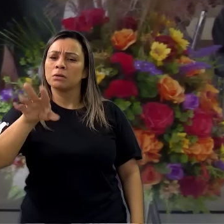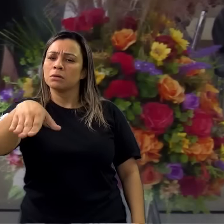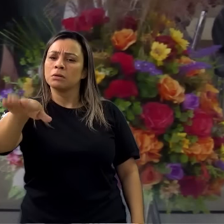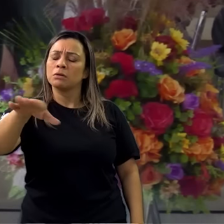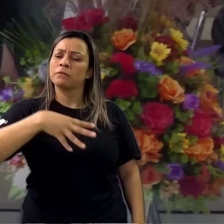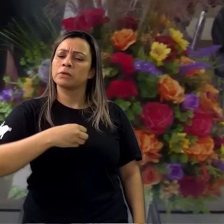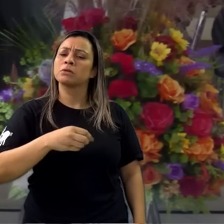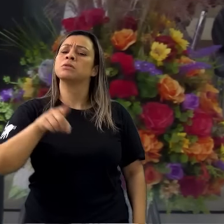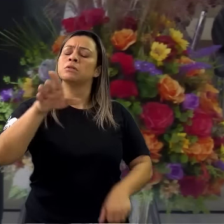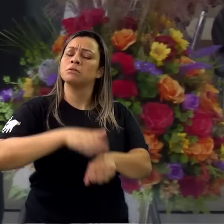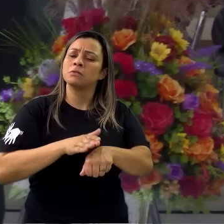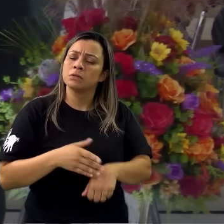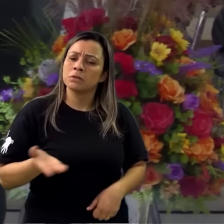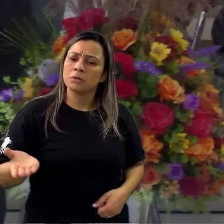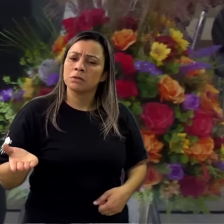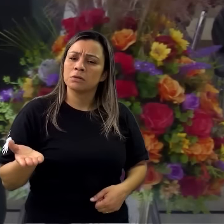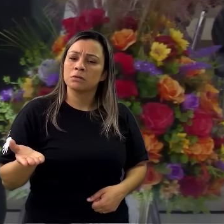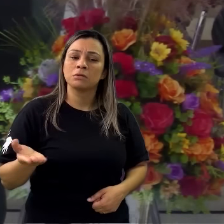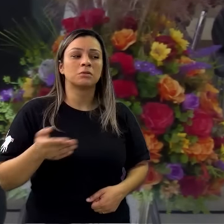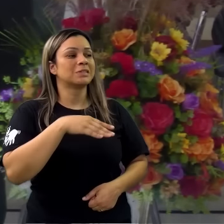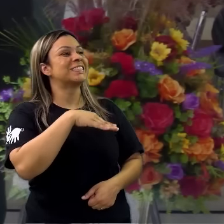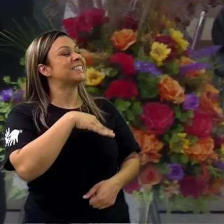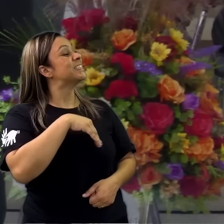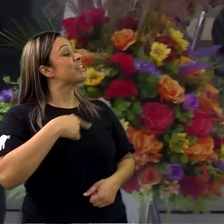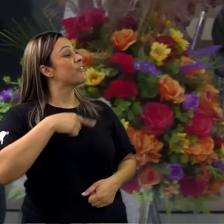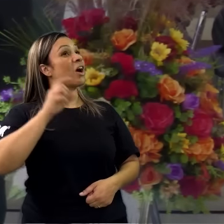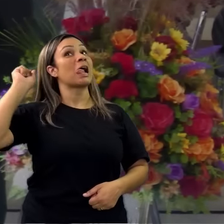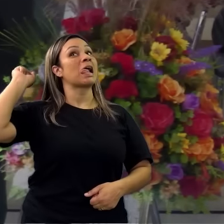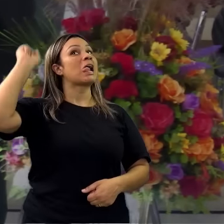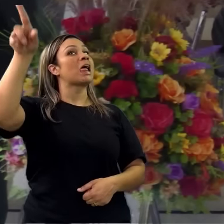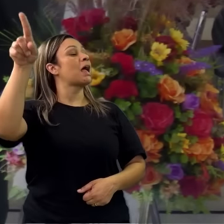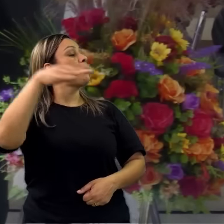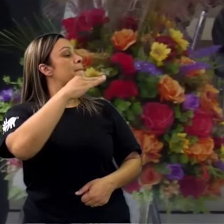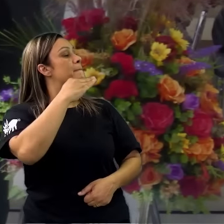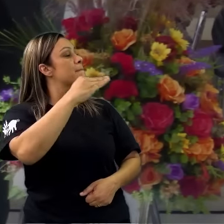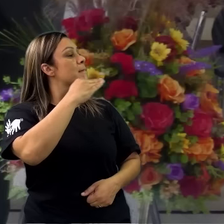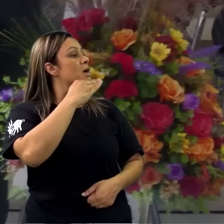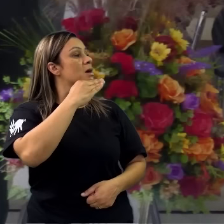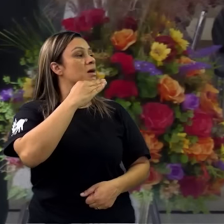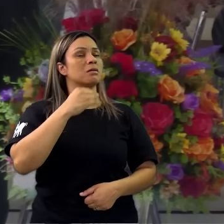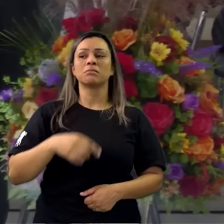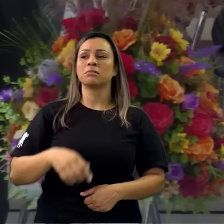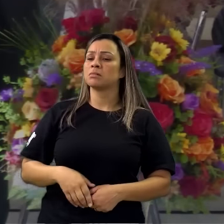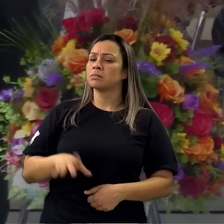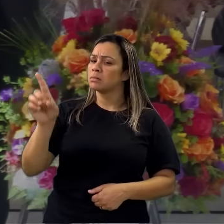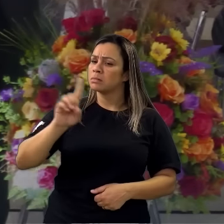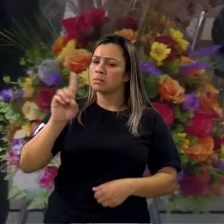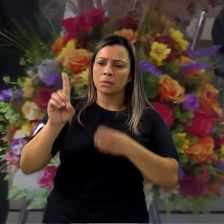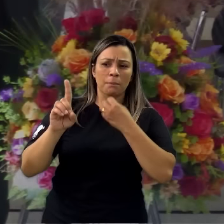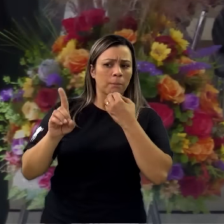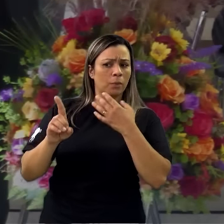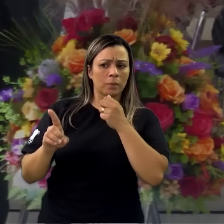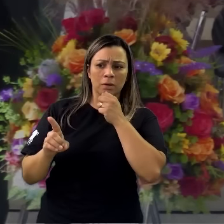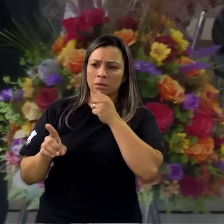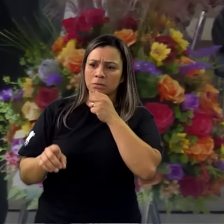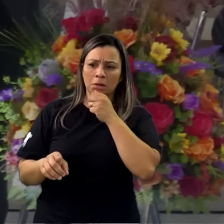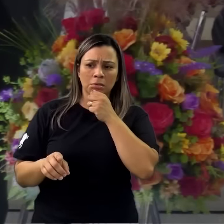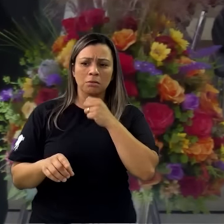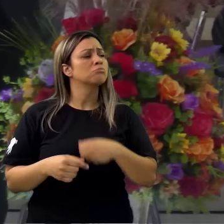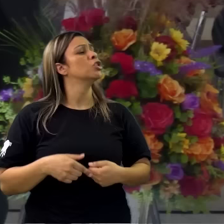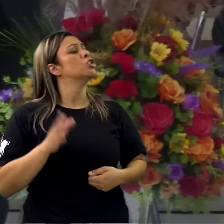você vai fazer pegar aquela manga foi mas ela não tá boa não mas já tá vermelha é a cor e a qualidade mas tá